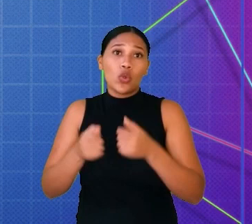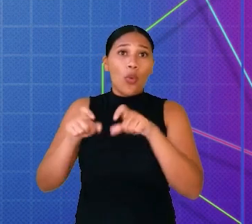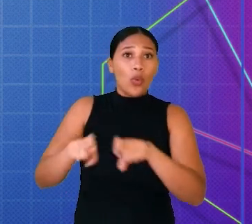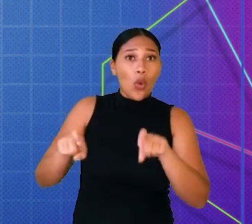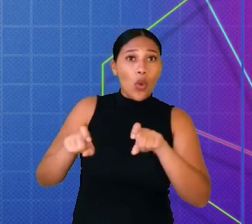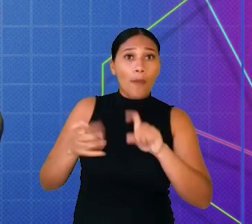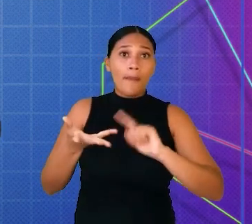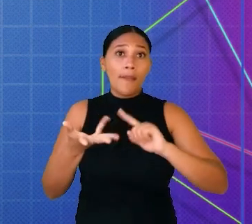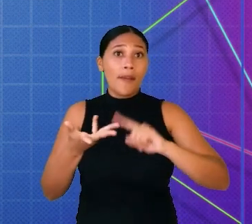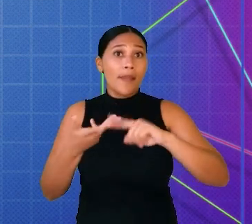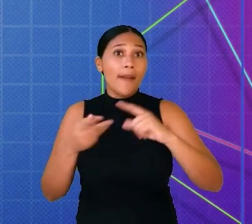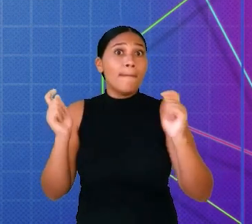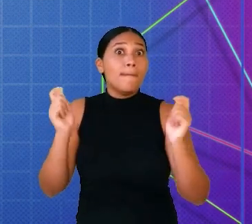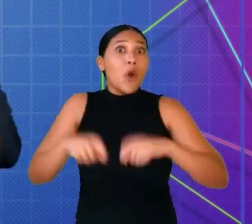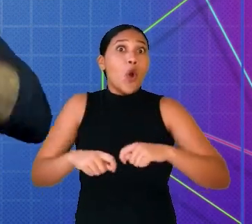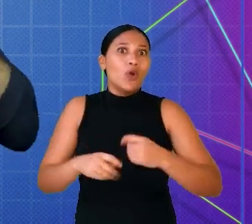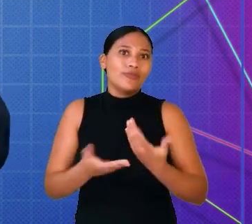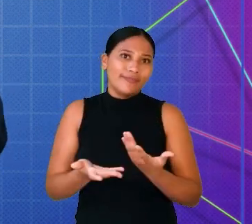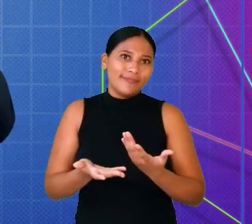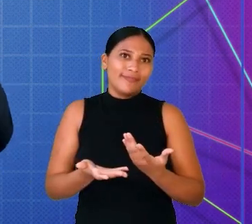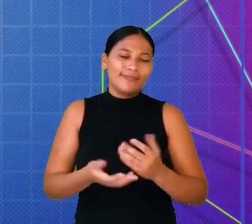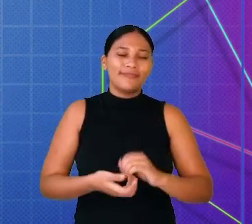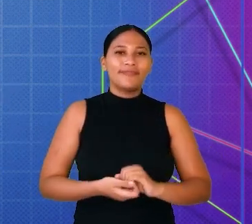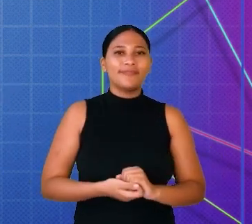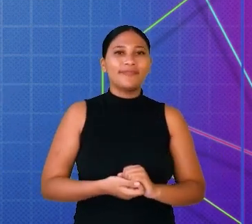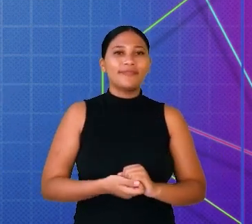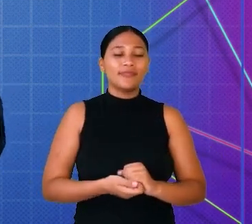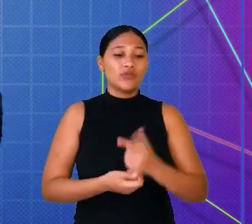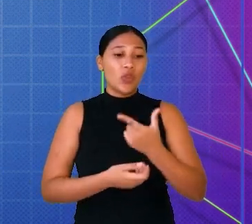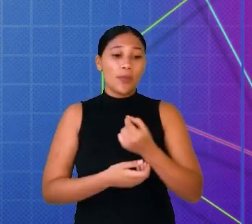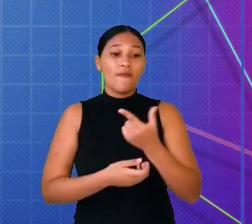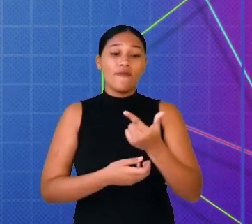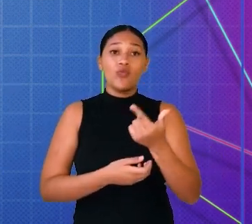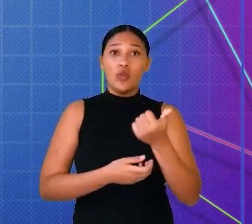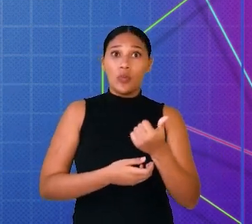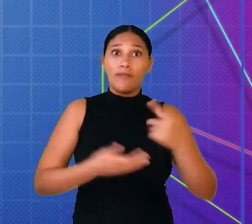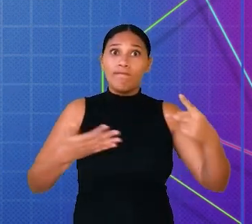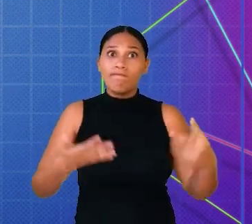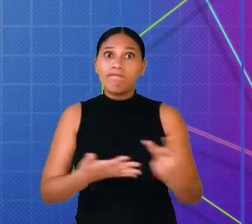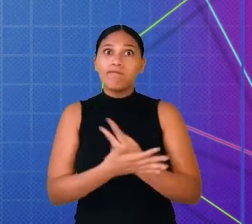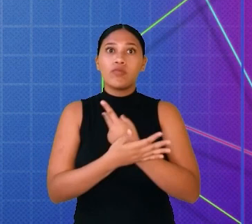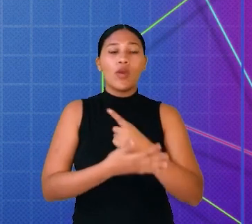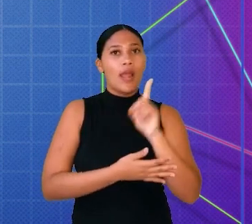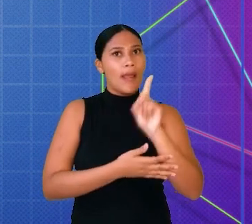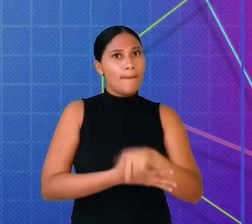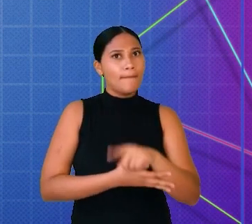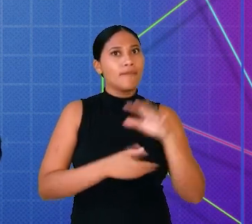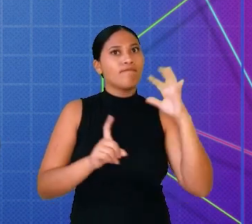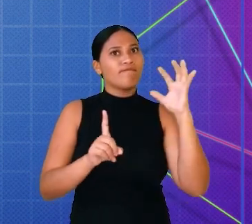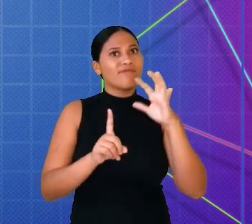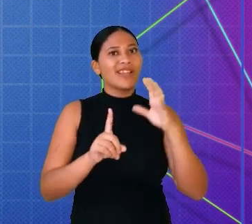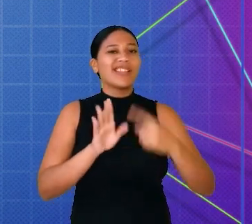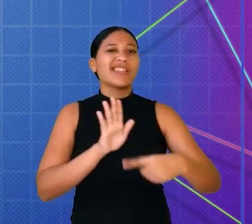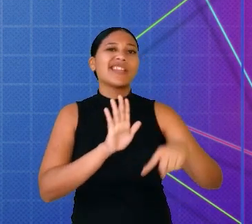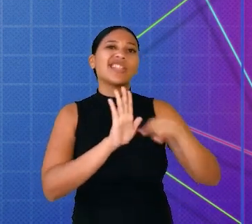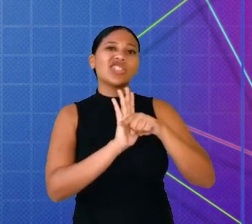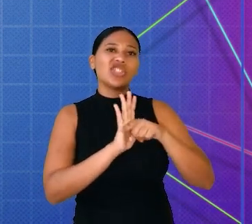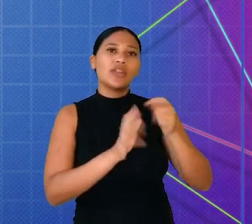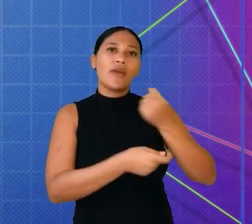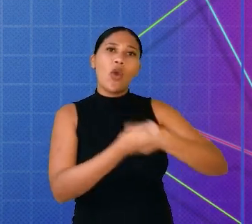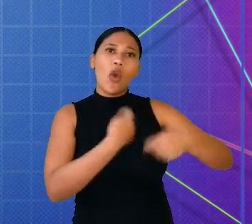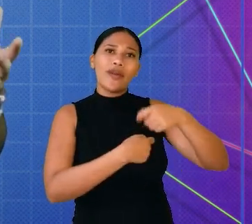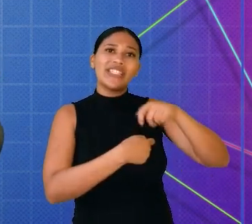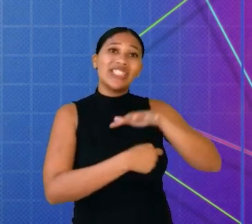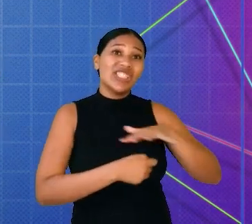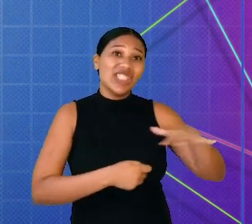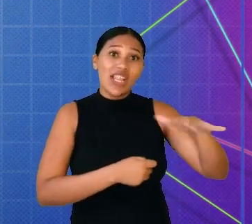os consoles, computadores, máquinas e por aí vai. No ano de 2021, tivemos um acontecimento que foi de grande influência